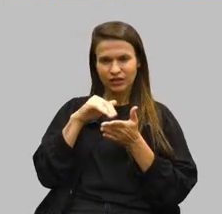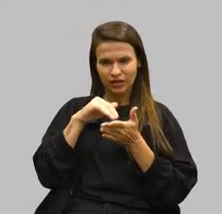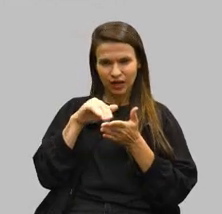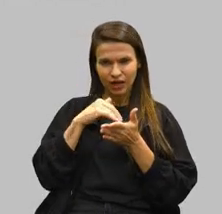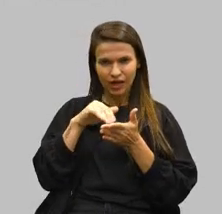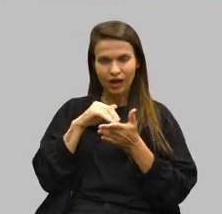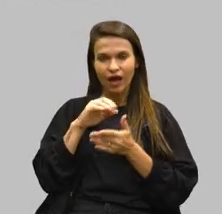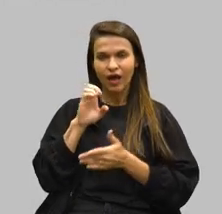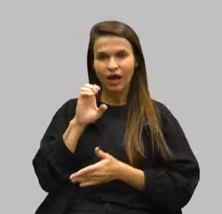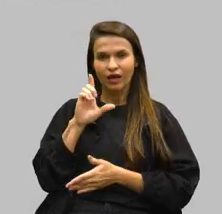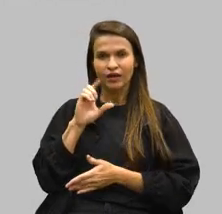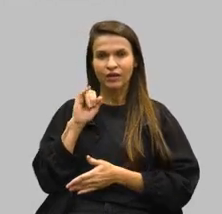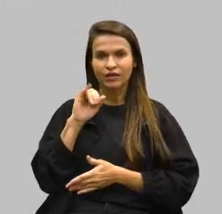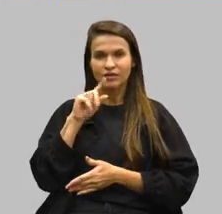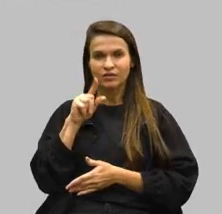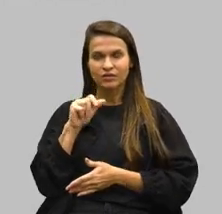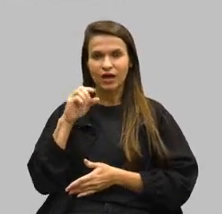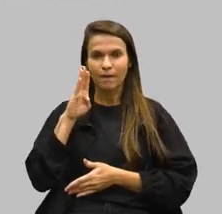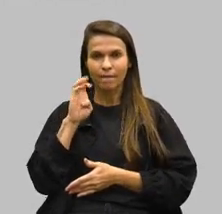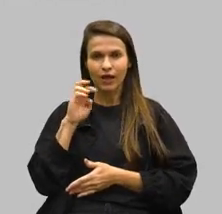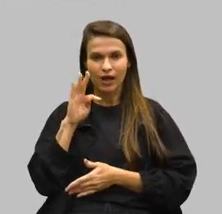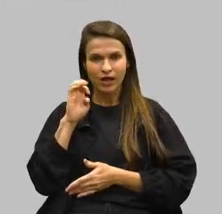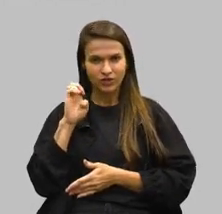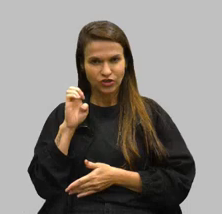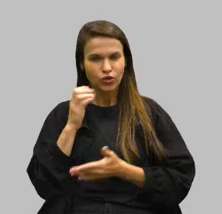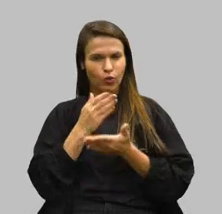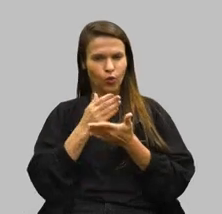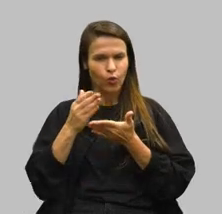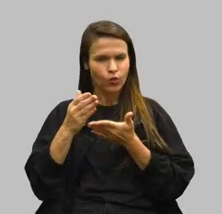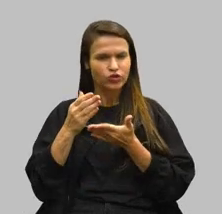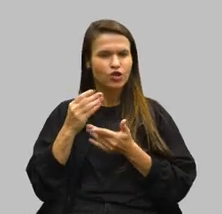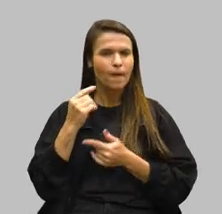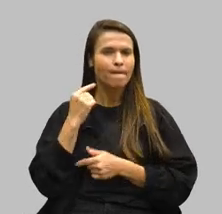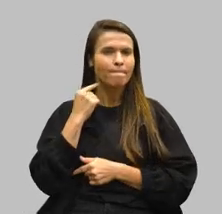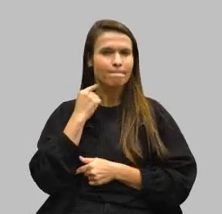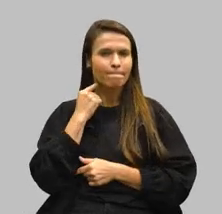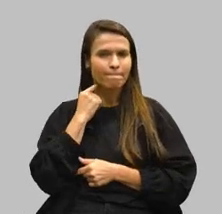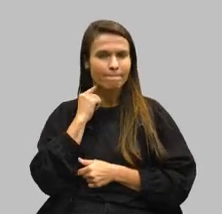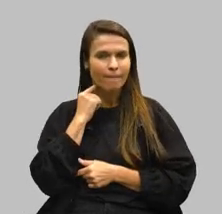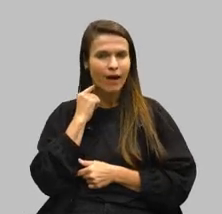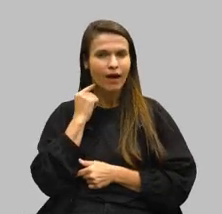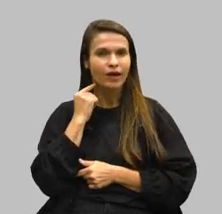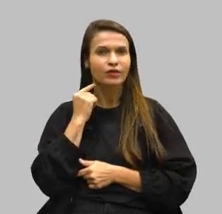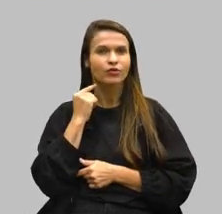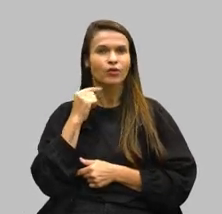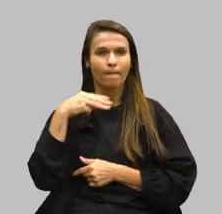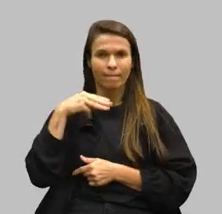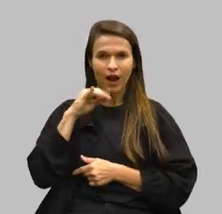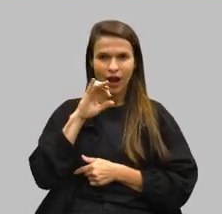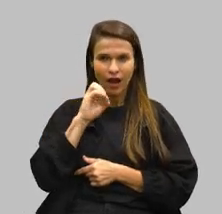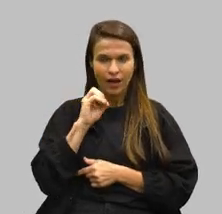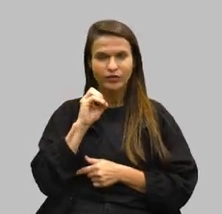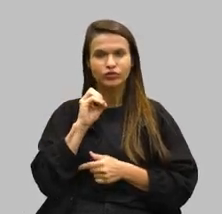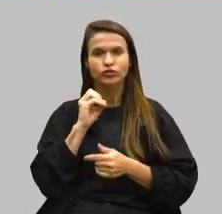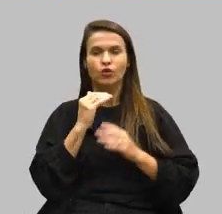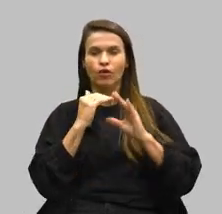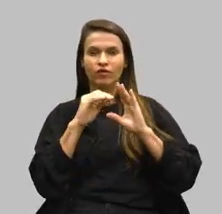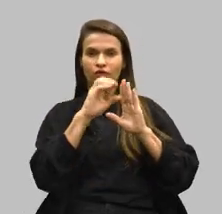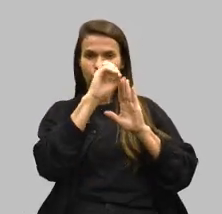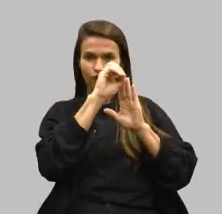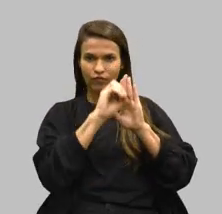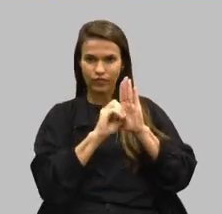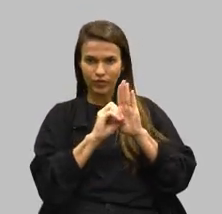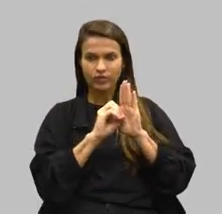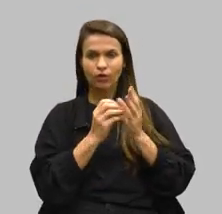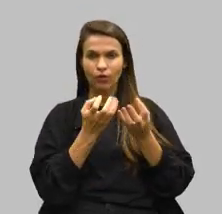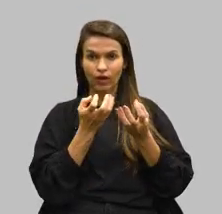a elizabe no final de no início de Maio eu deixei esse eu enviei esse Ofício eu quero te entregar em